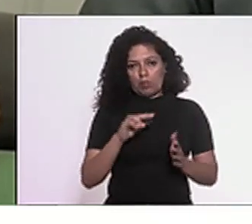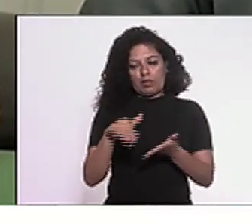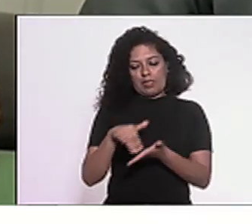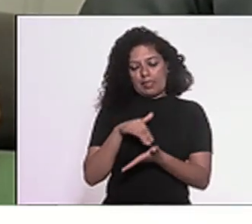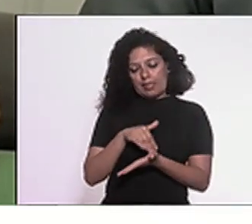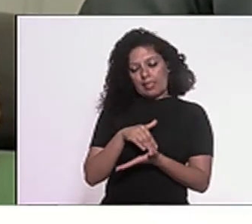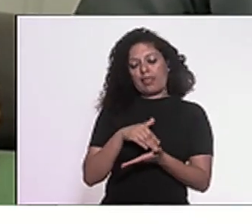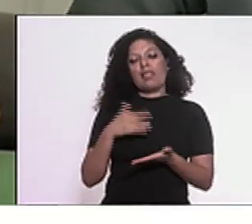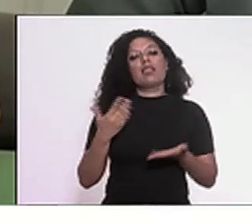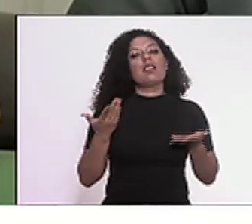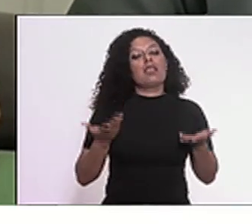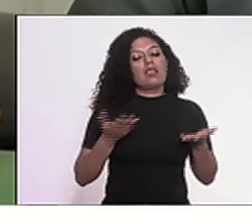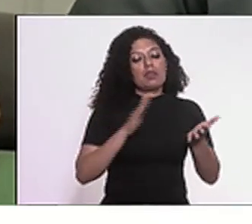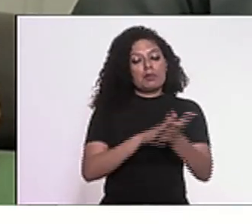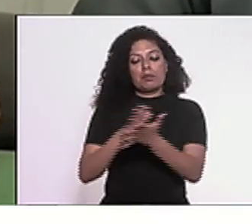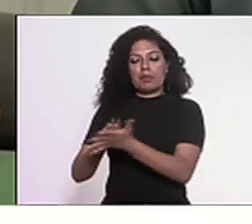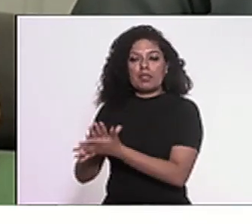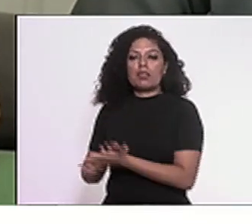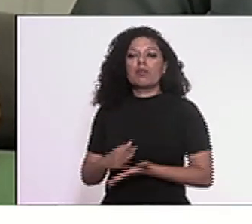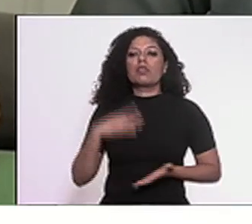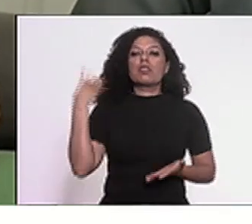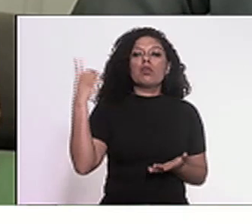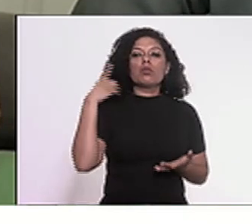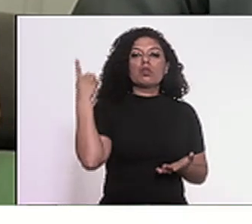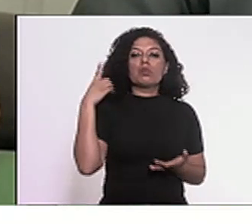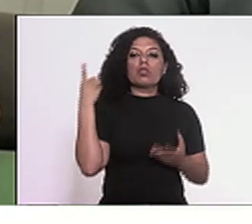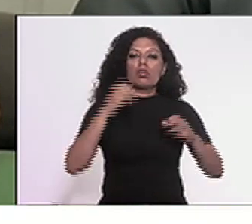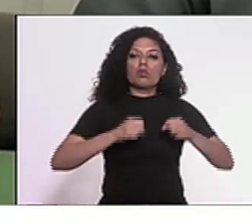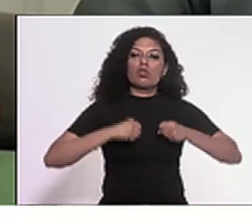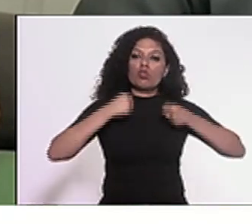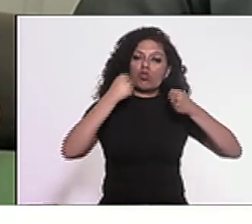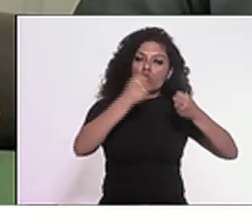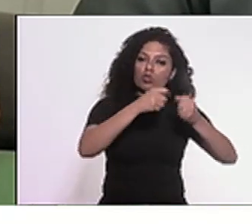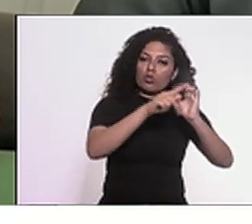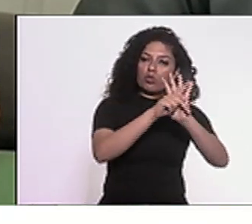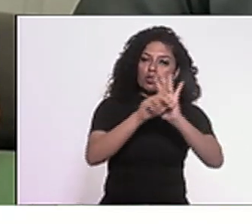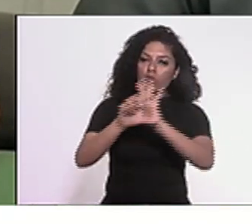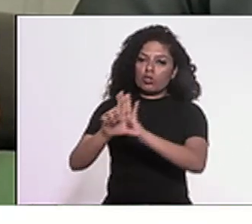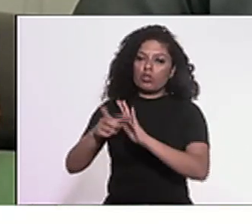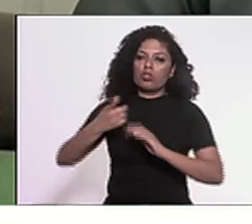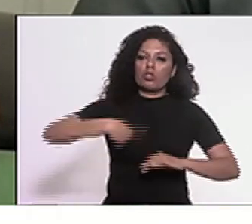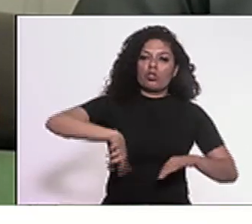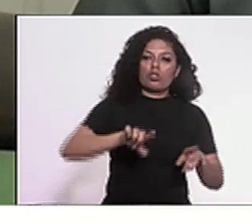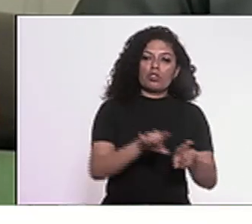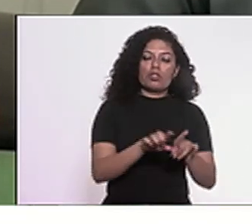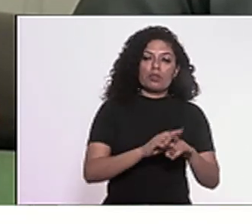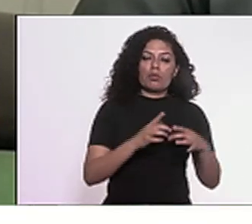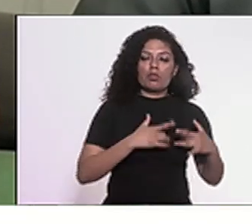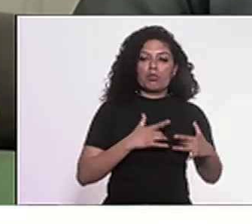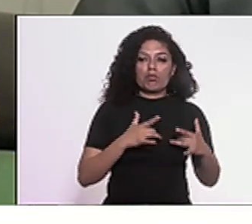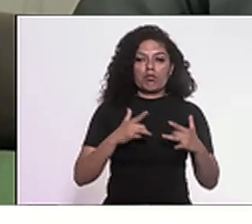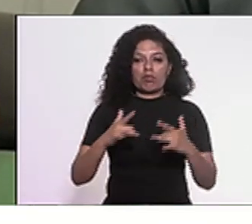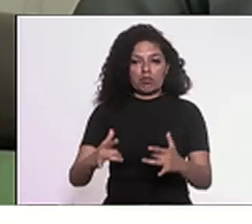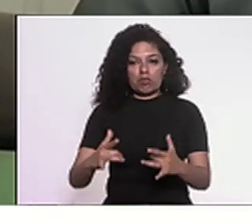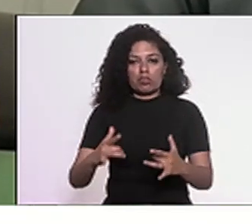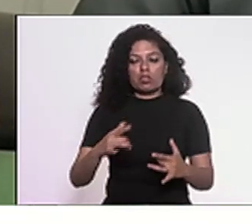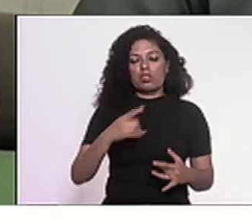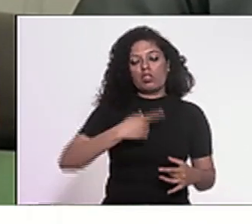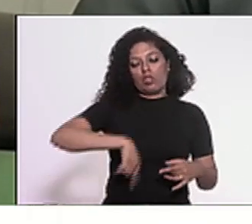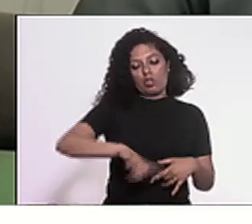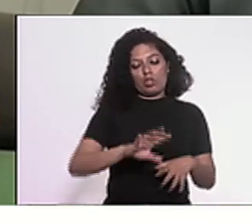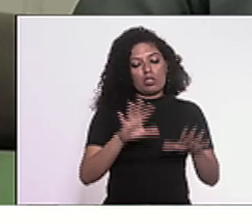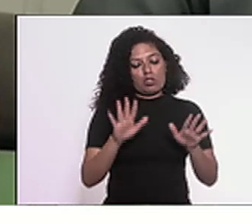de parabenizar o deputado pela iniciativa e colocamos-nos à disposição, né? Estamos na